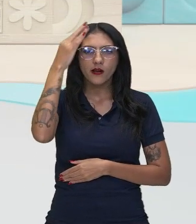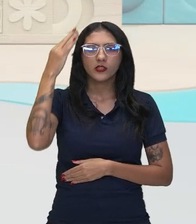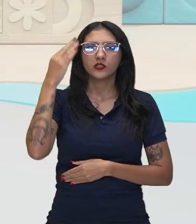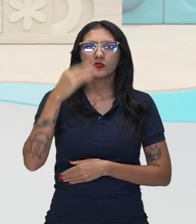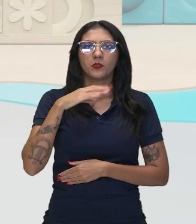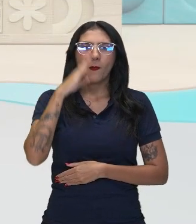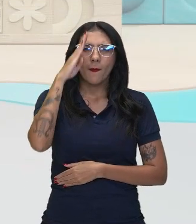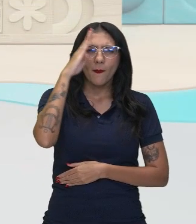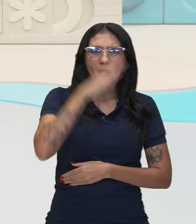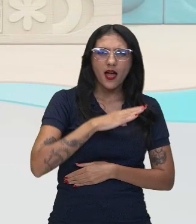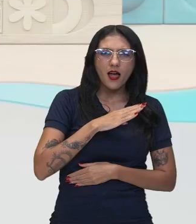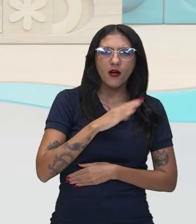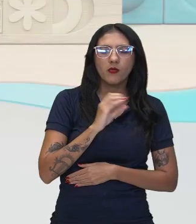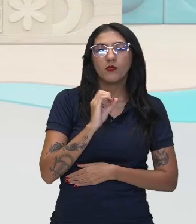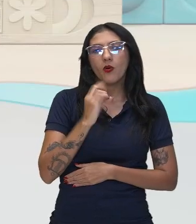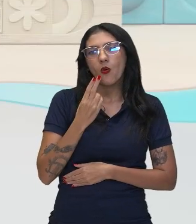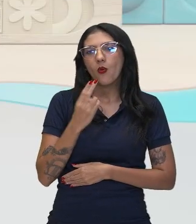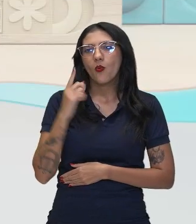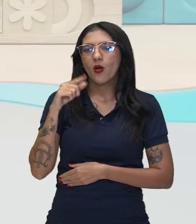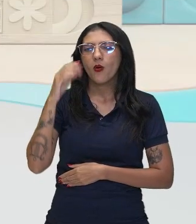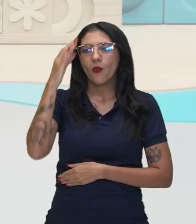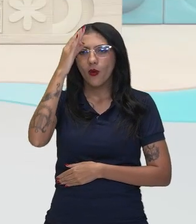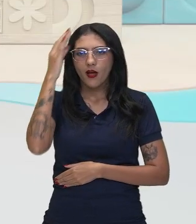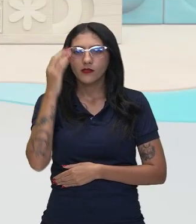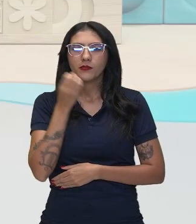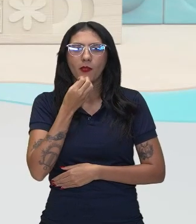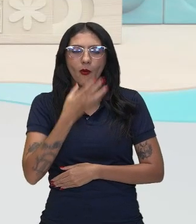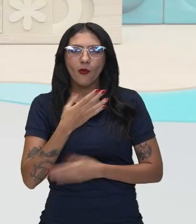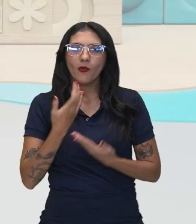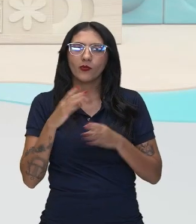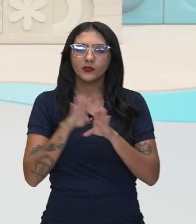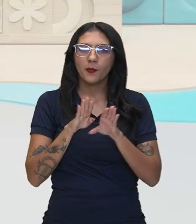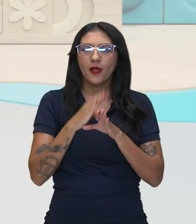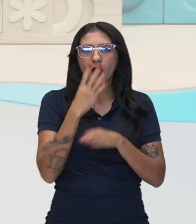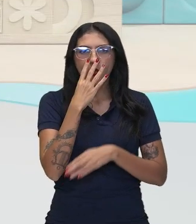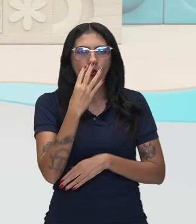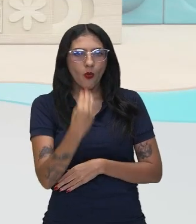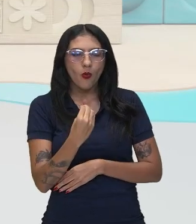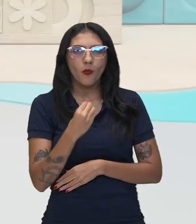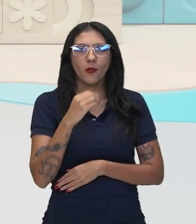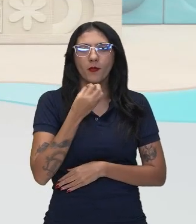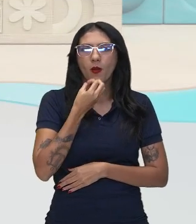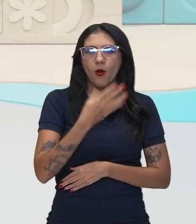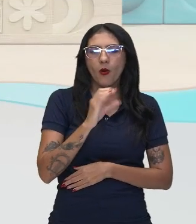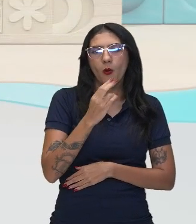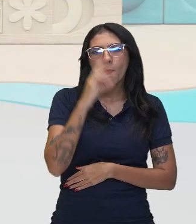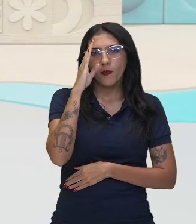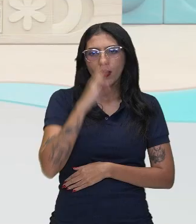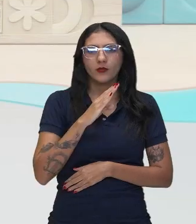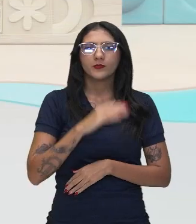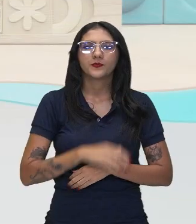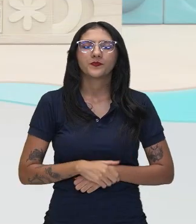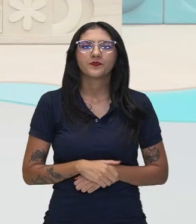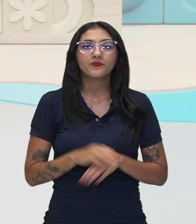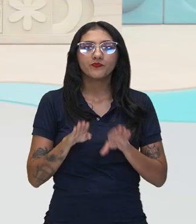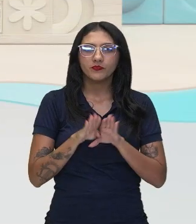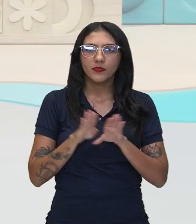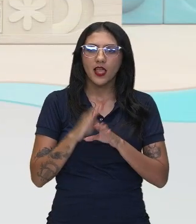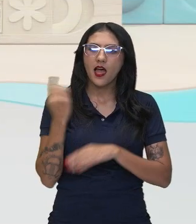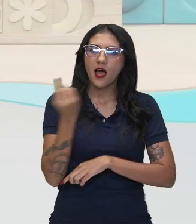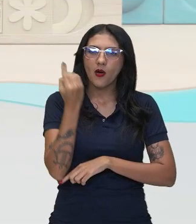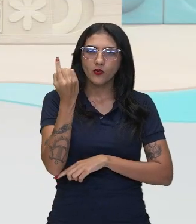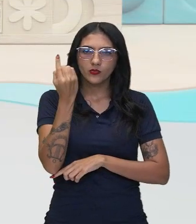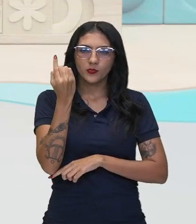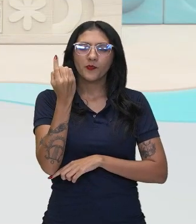anjo bom, o lobo mau, o lobo bom. Vamos lá. Alto e baixo,